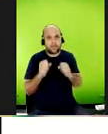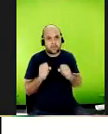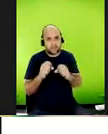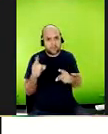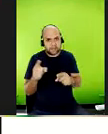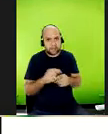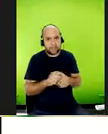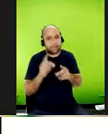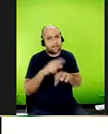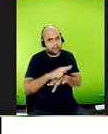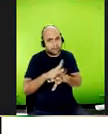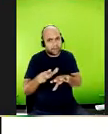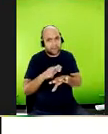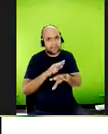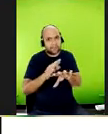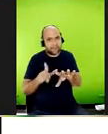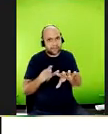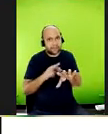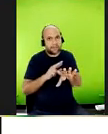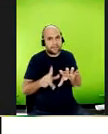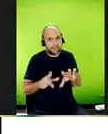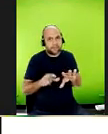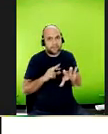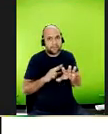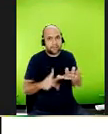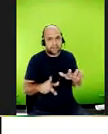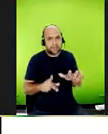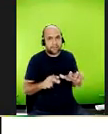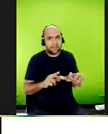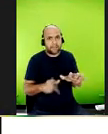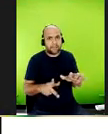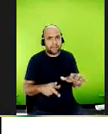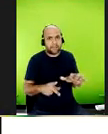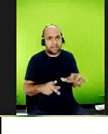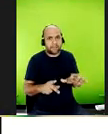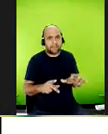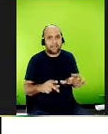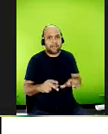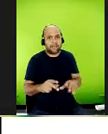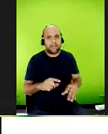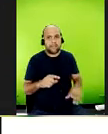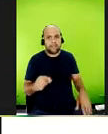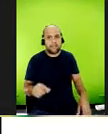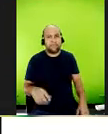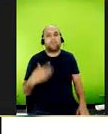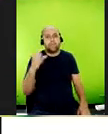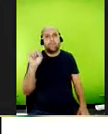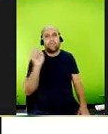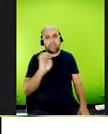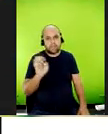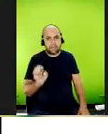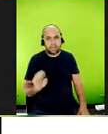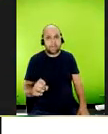a gente pode ser assim a gente pode ser assim a gente pode ser gay mas pode ser